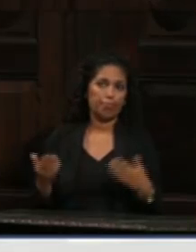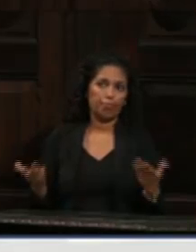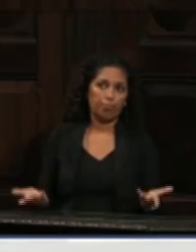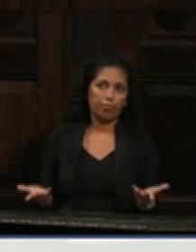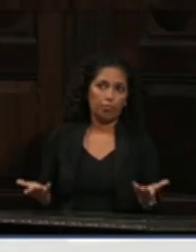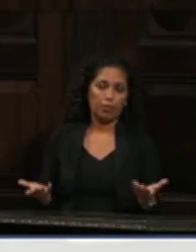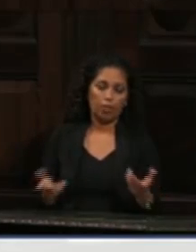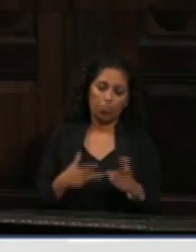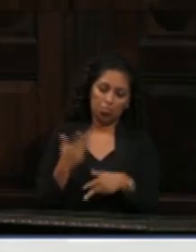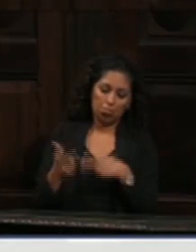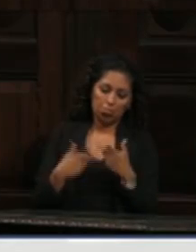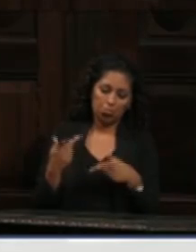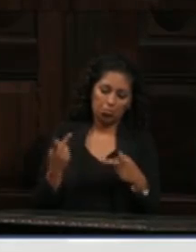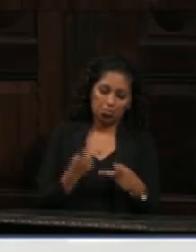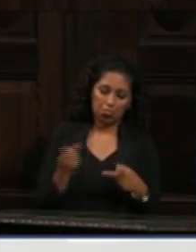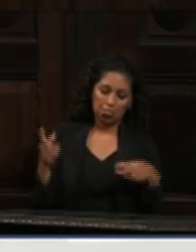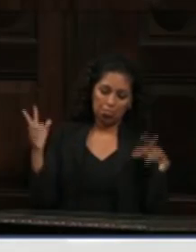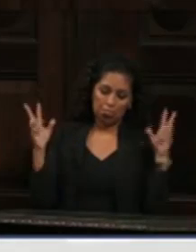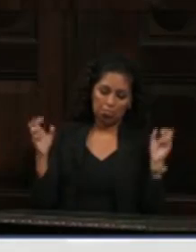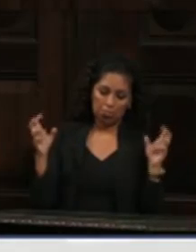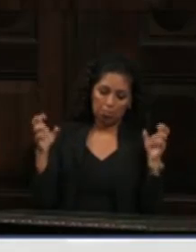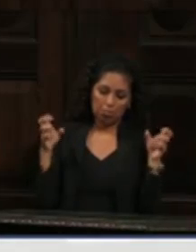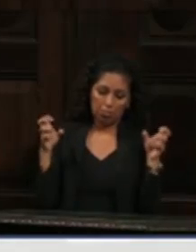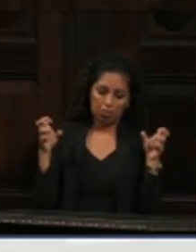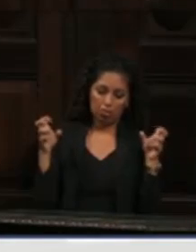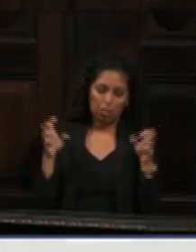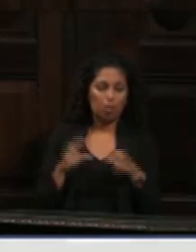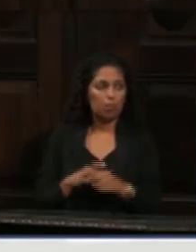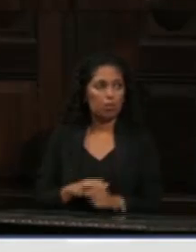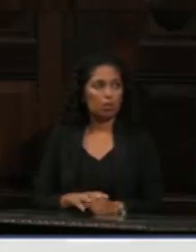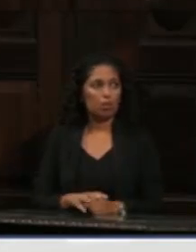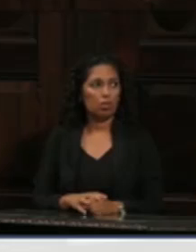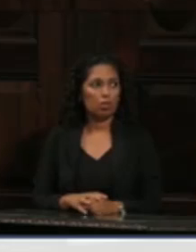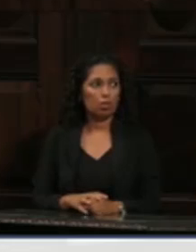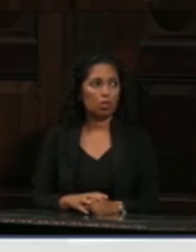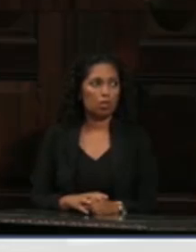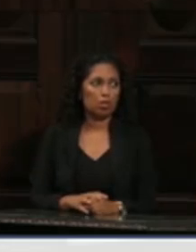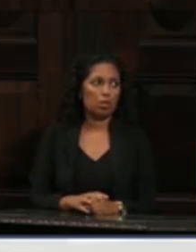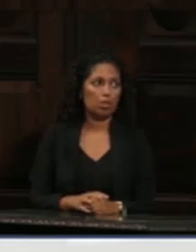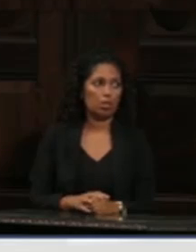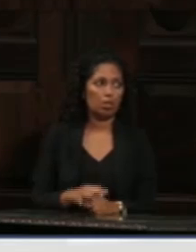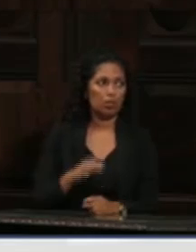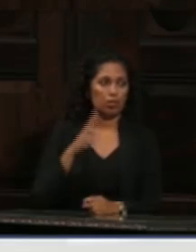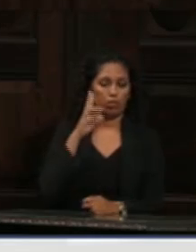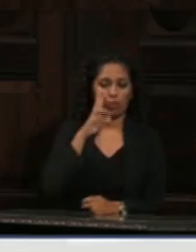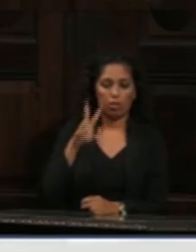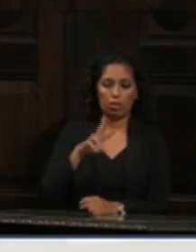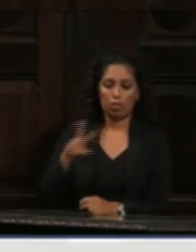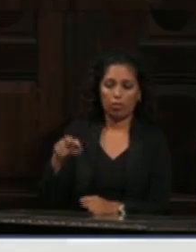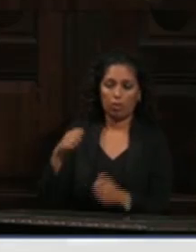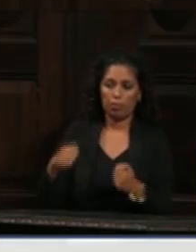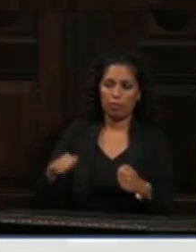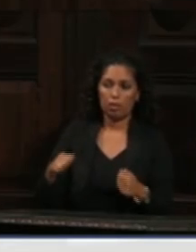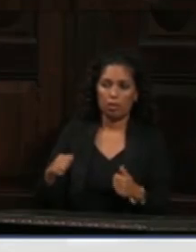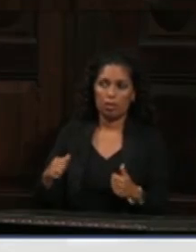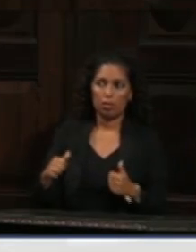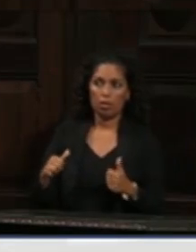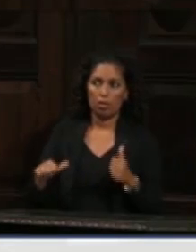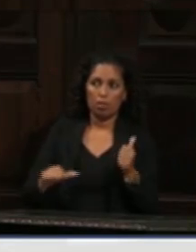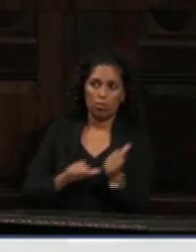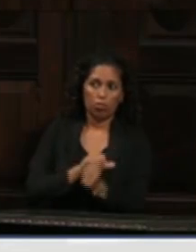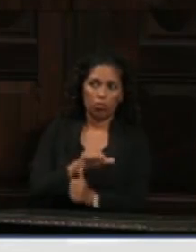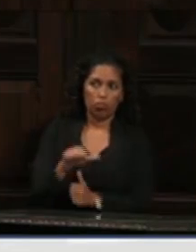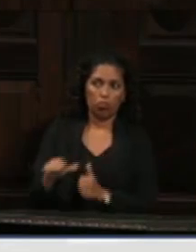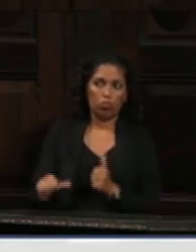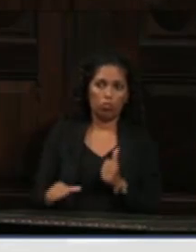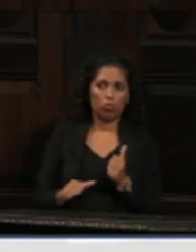dois temas, novos, inusitados, é que você tem que adaptar o